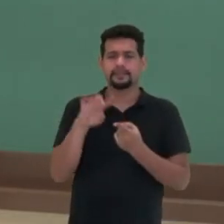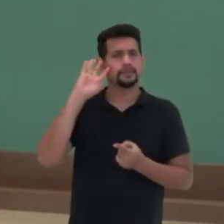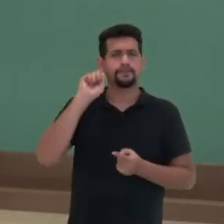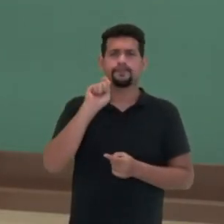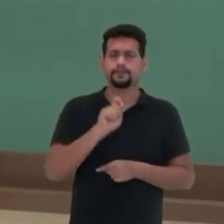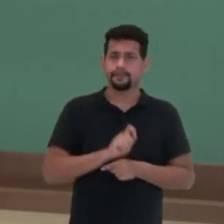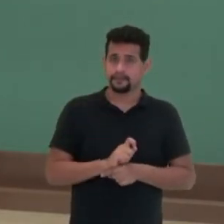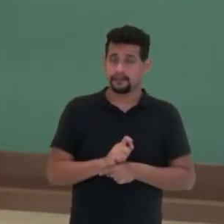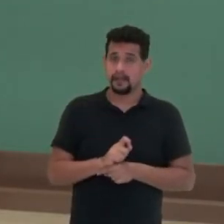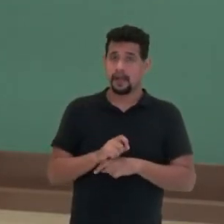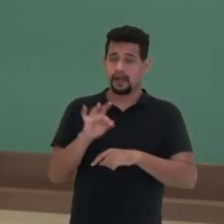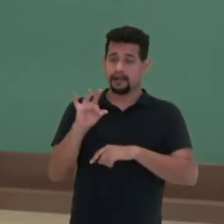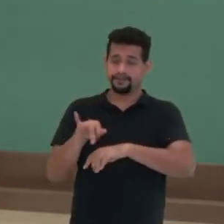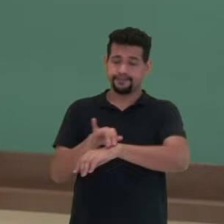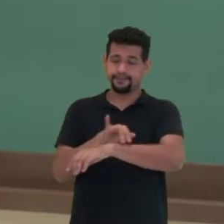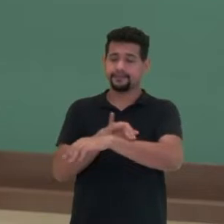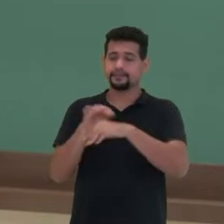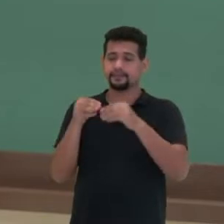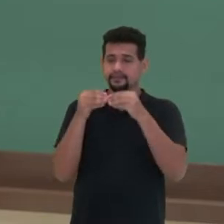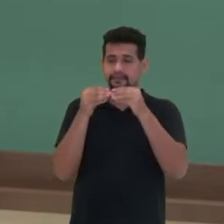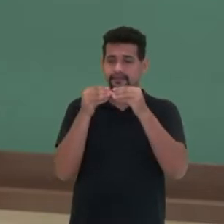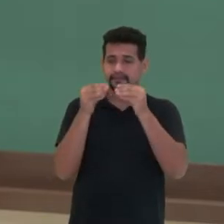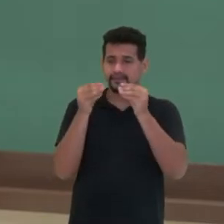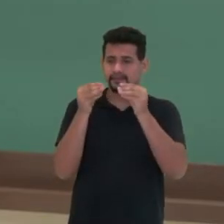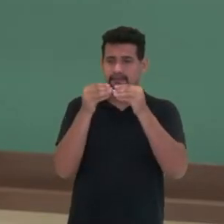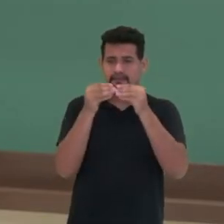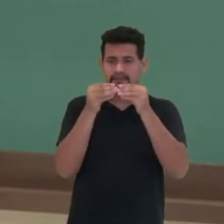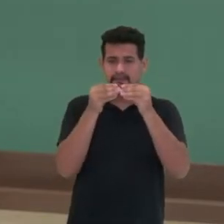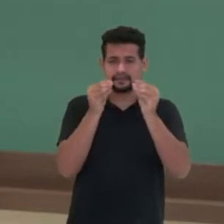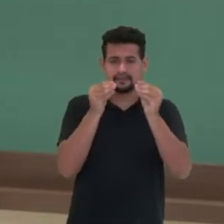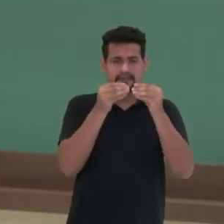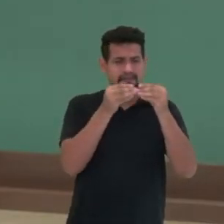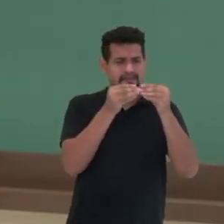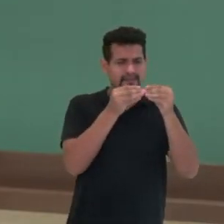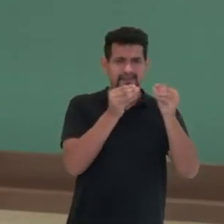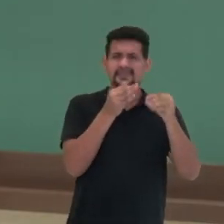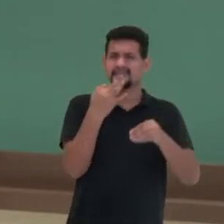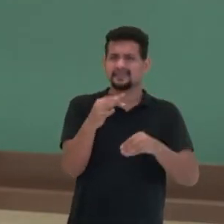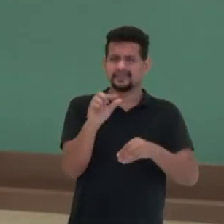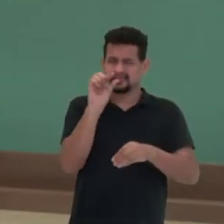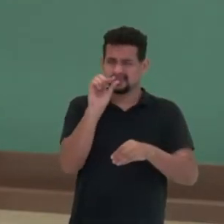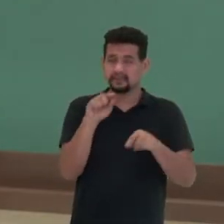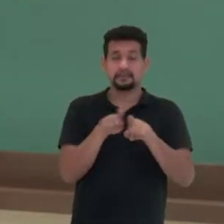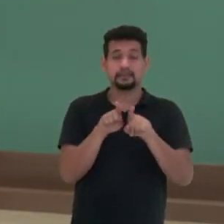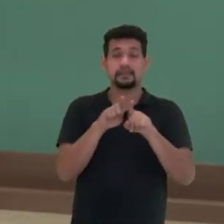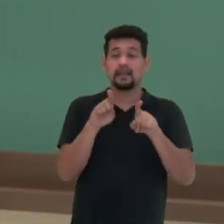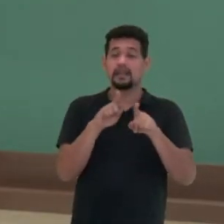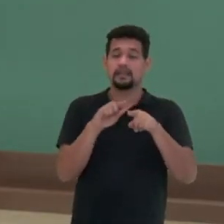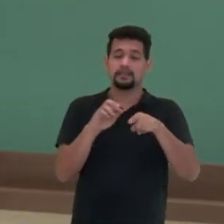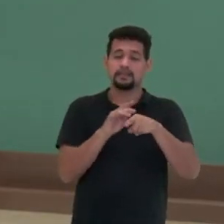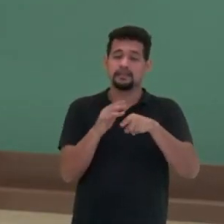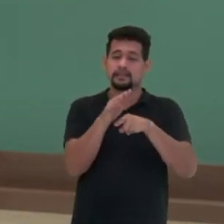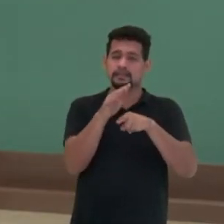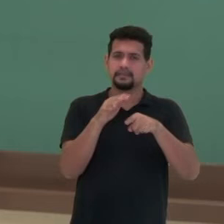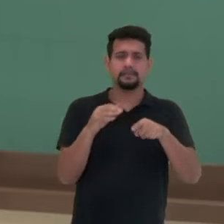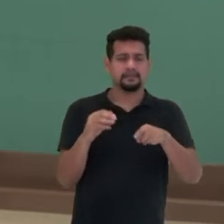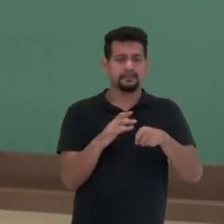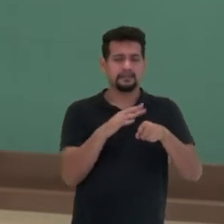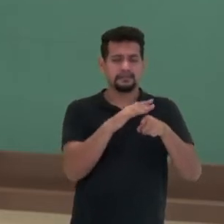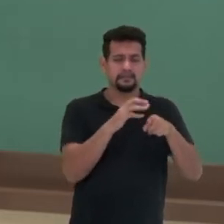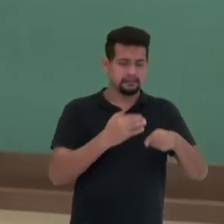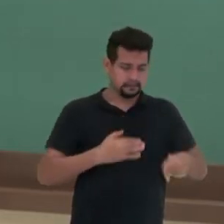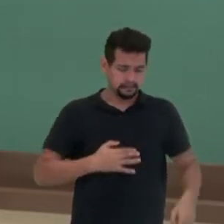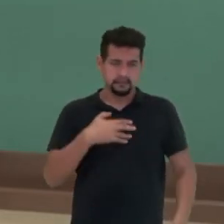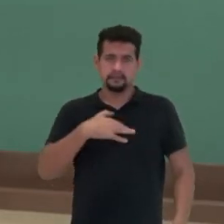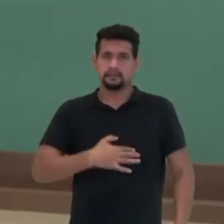acontece? A pele acaba se rompendo, né, então forma um machucado, e aí vaza esse tecido conjuntivo, né, para